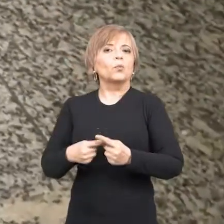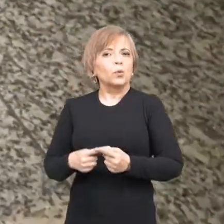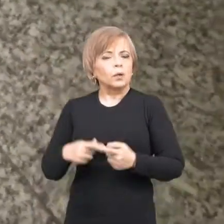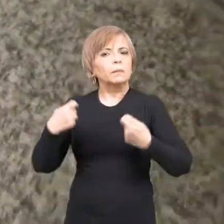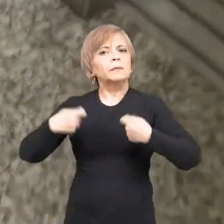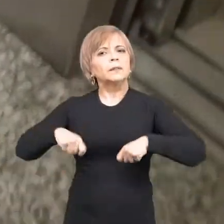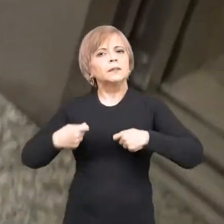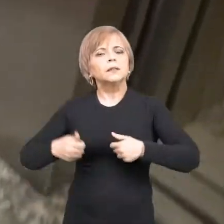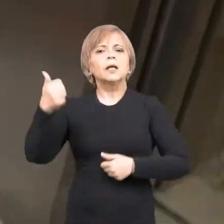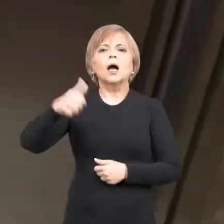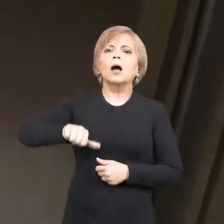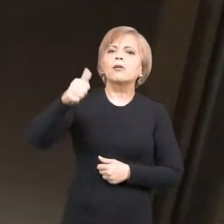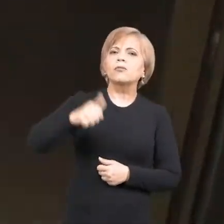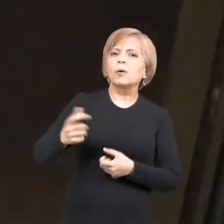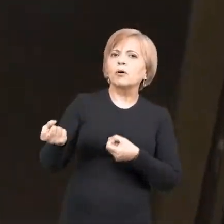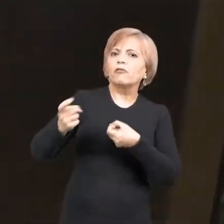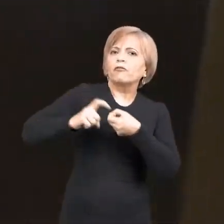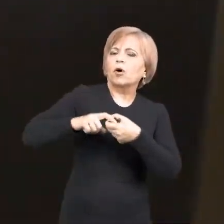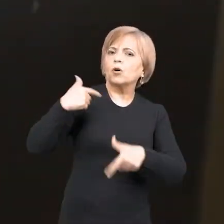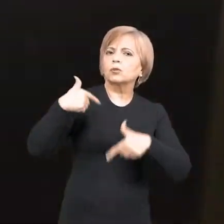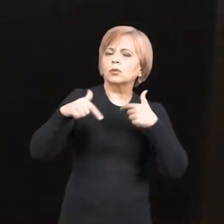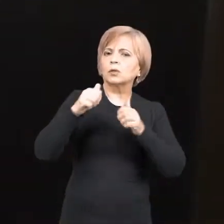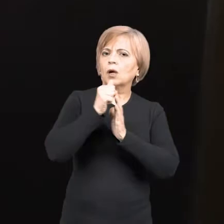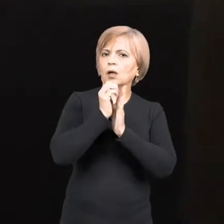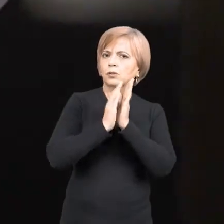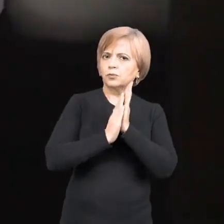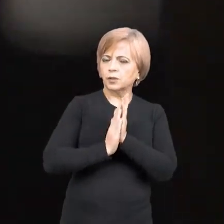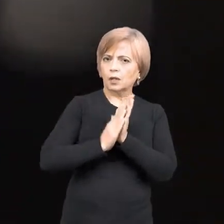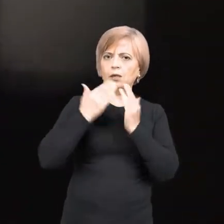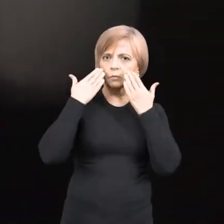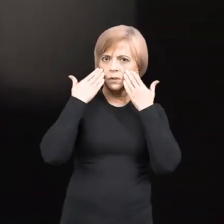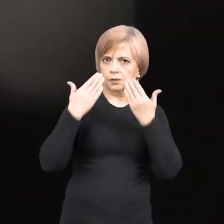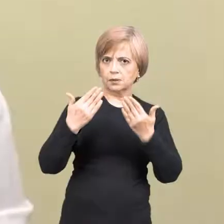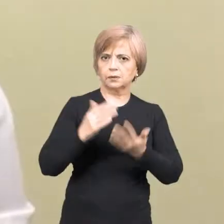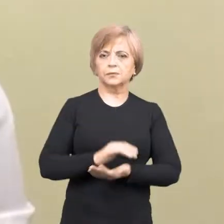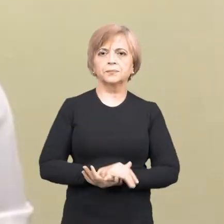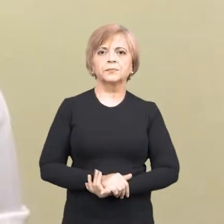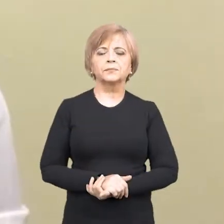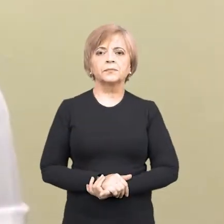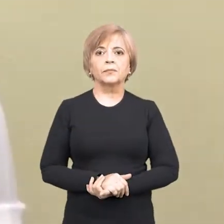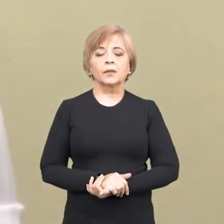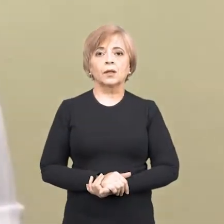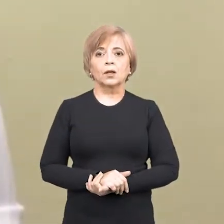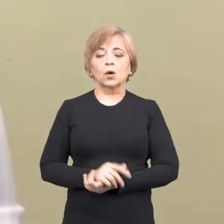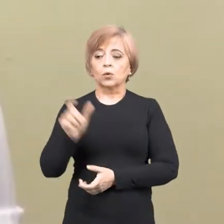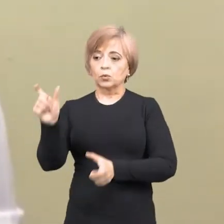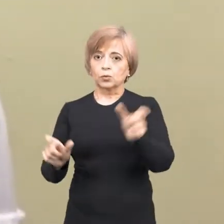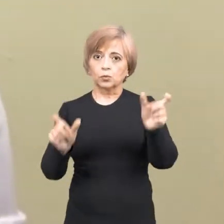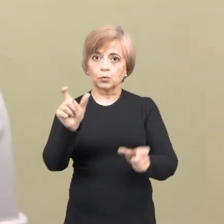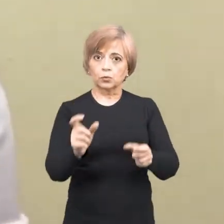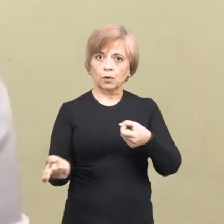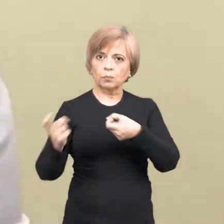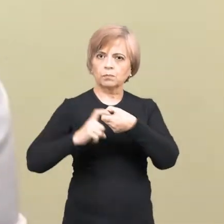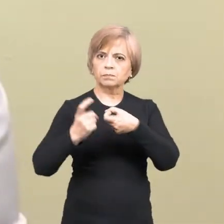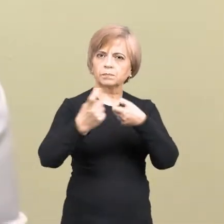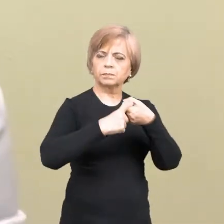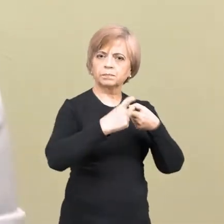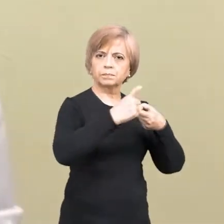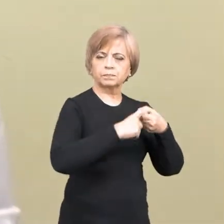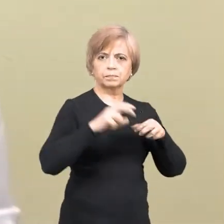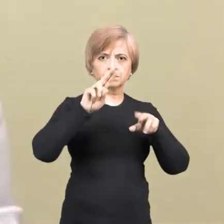avaliar suas condições de retorno às atividades presenciais. Os integrantes do Ministério Público do Rio de